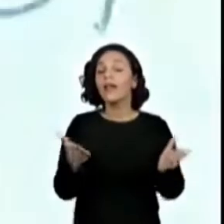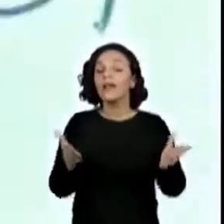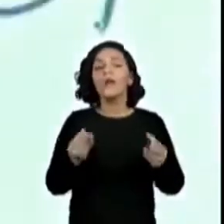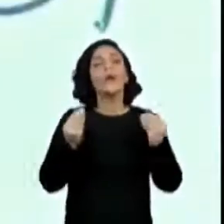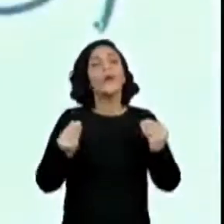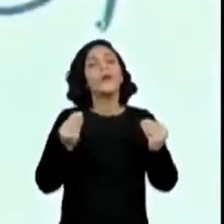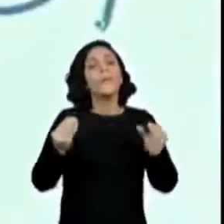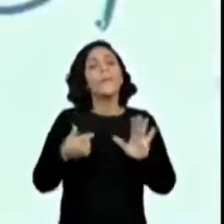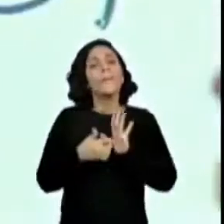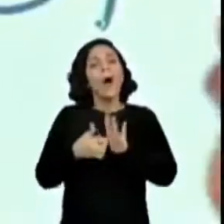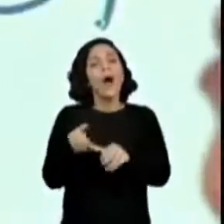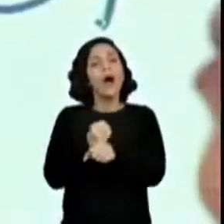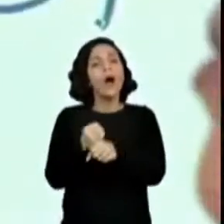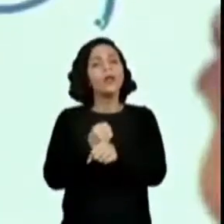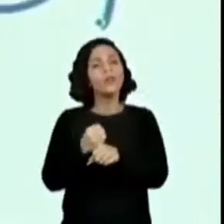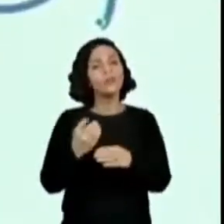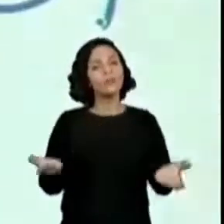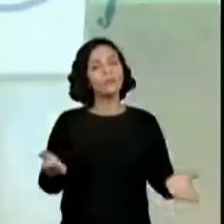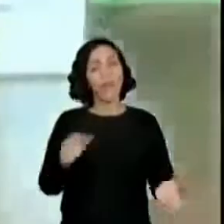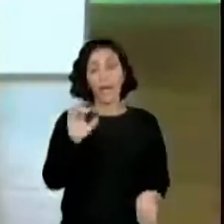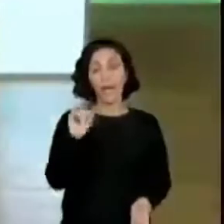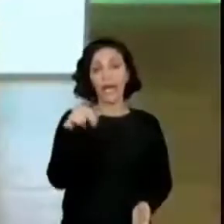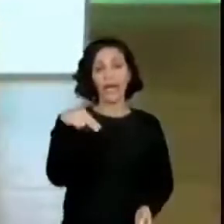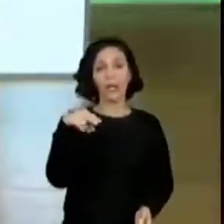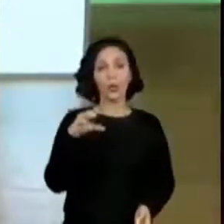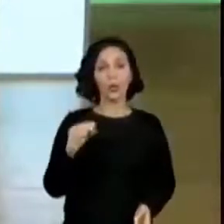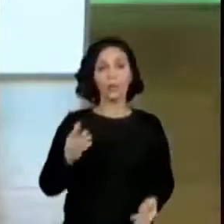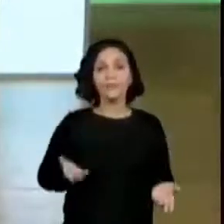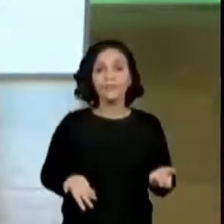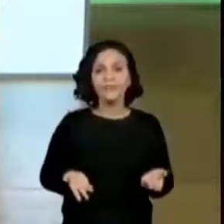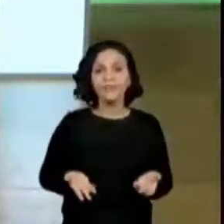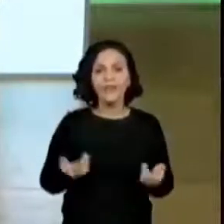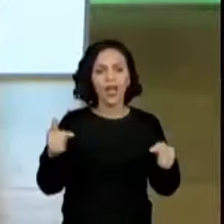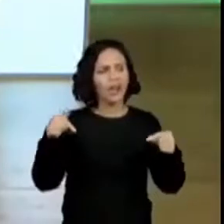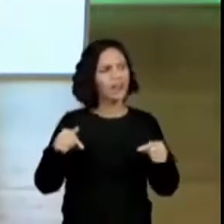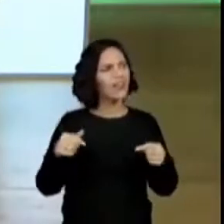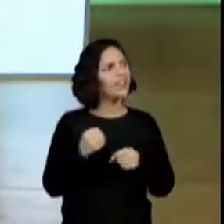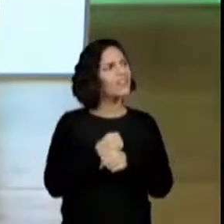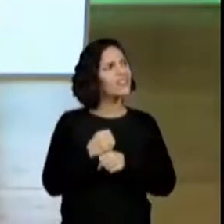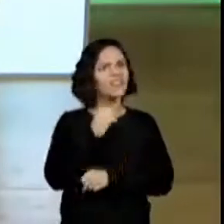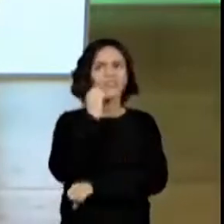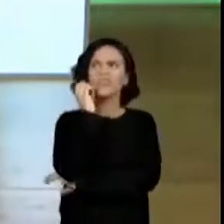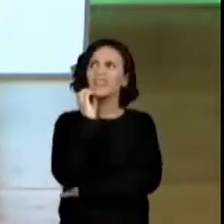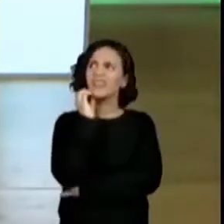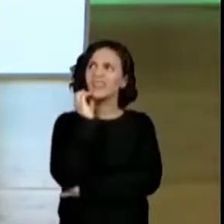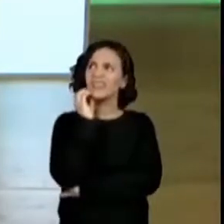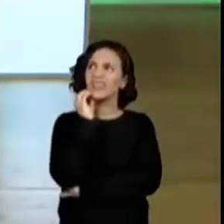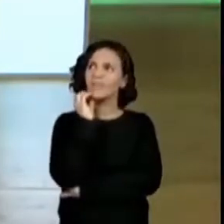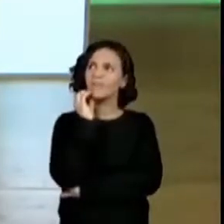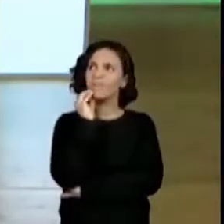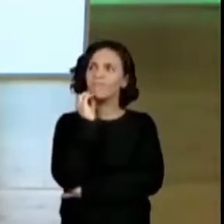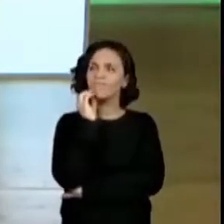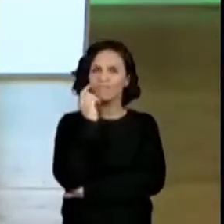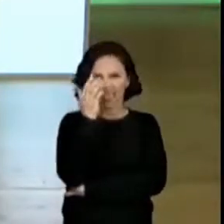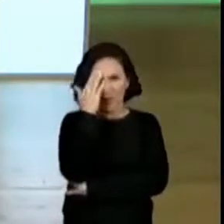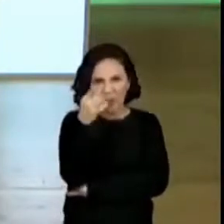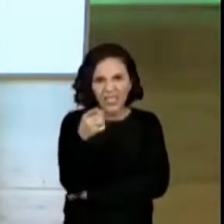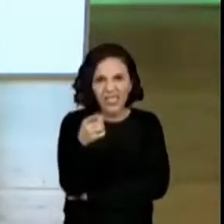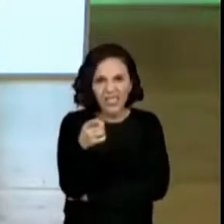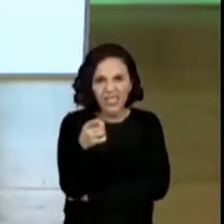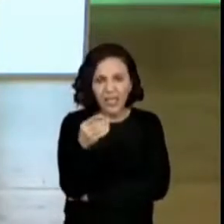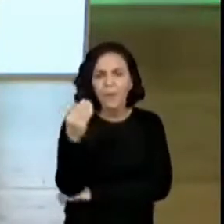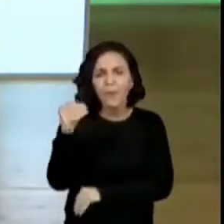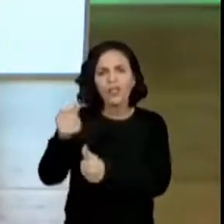gente representa o ano? Que ano que estamos? Que ano que estamos? Coloquem aí pra gente